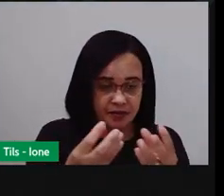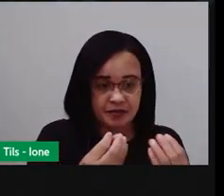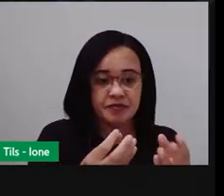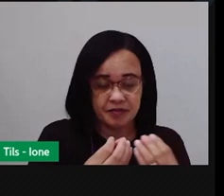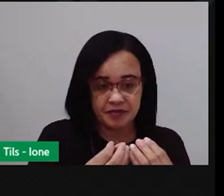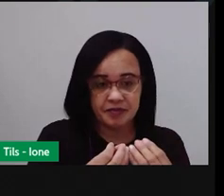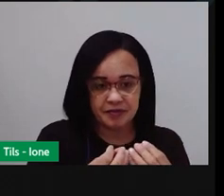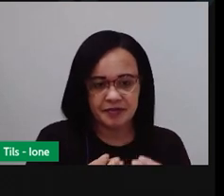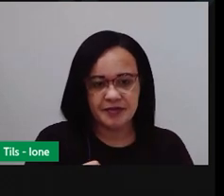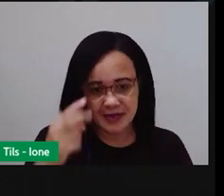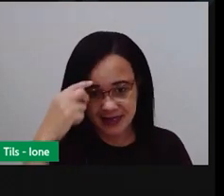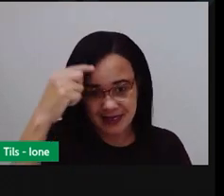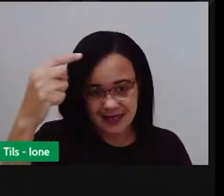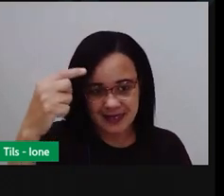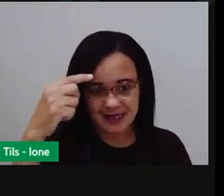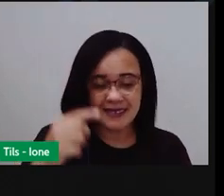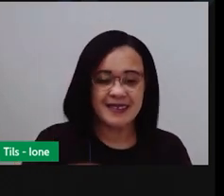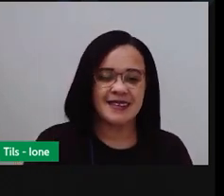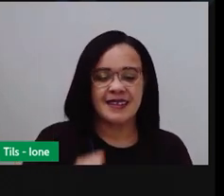mucunzá,